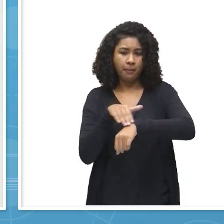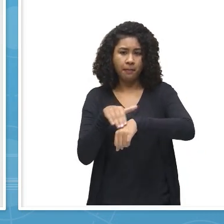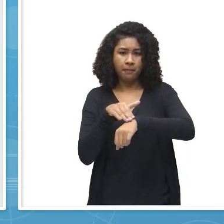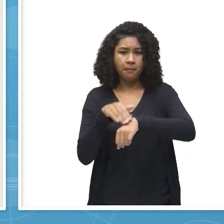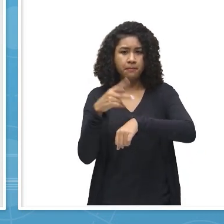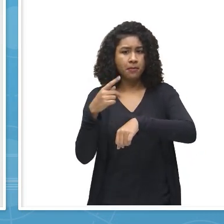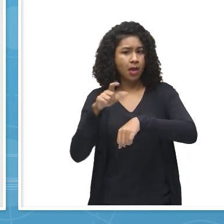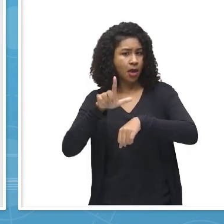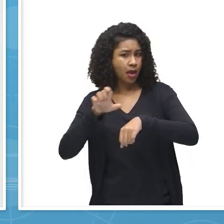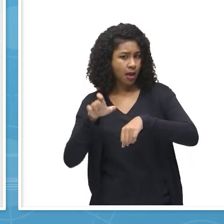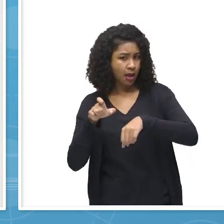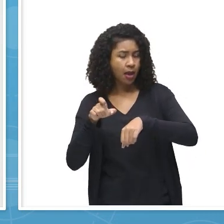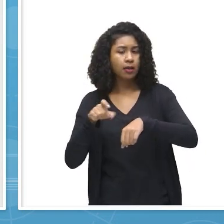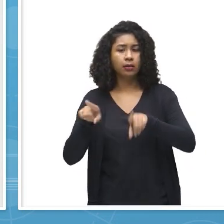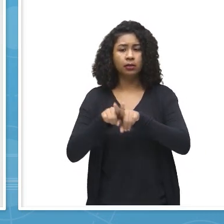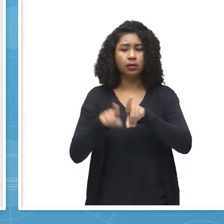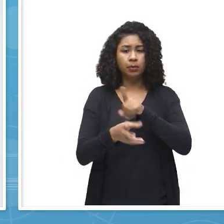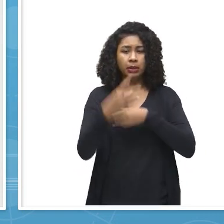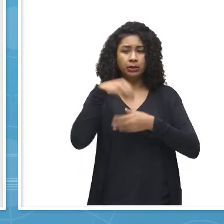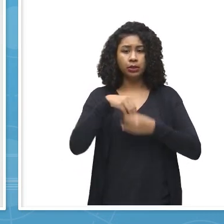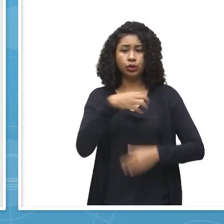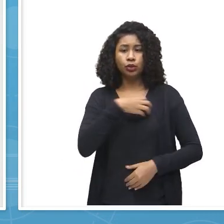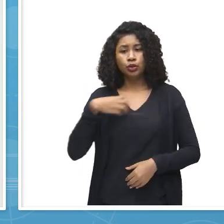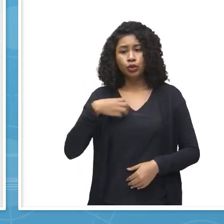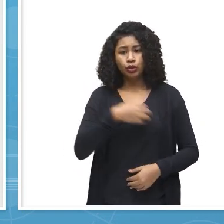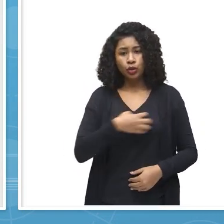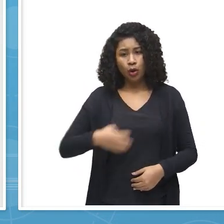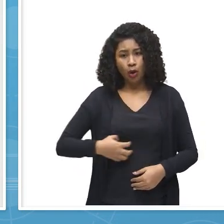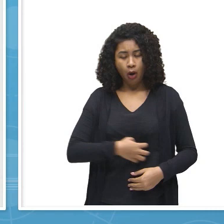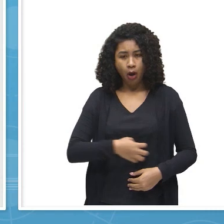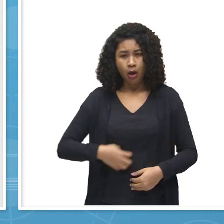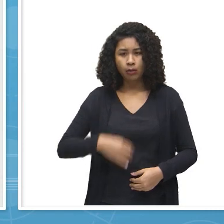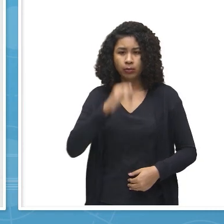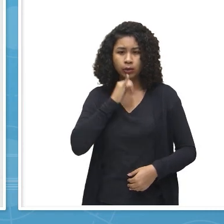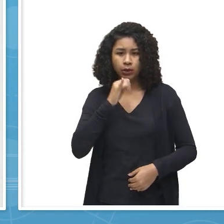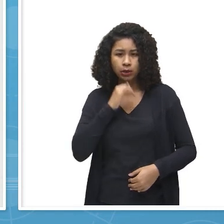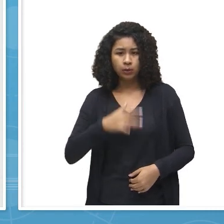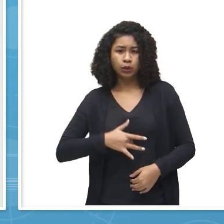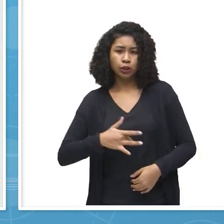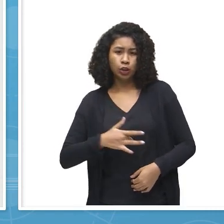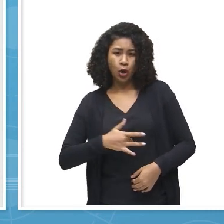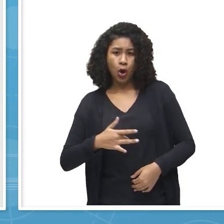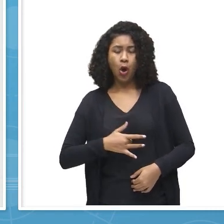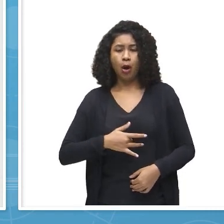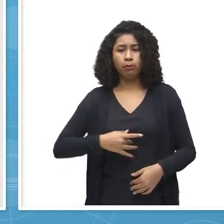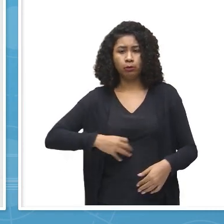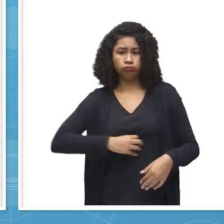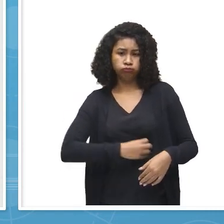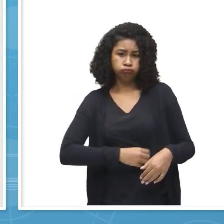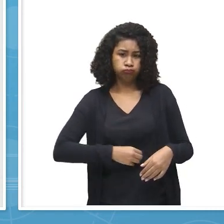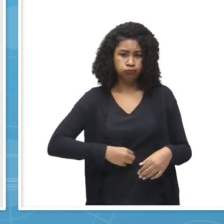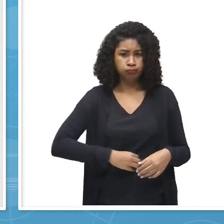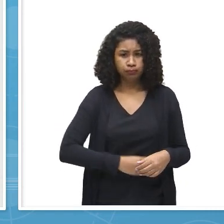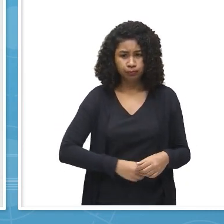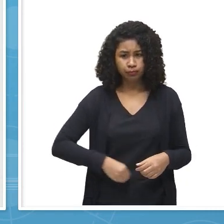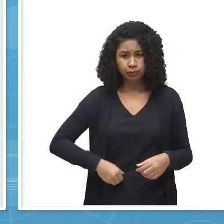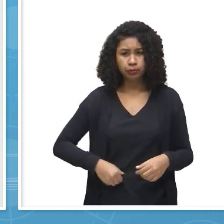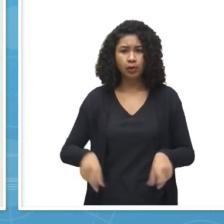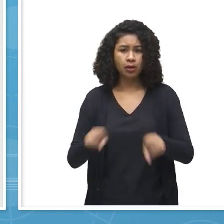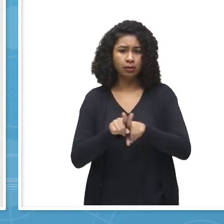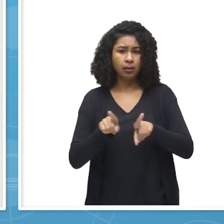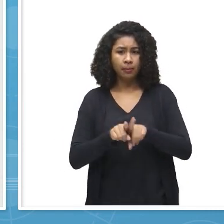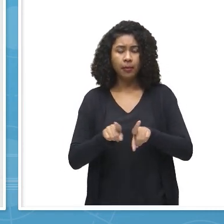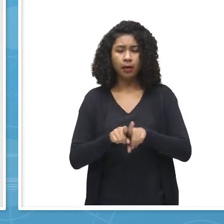também ele vai compor vários órgãos, né, como o nosso estômago, nosso intestino, vai também compor os nossos